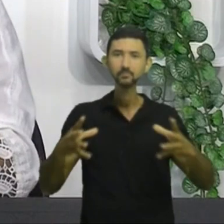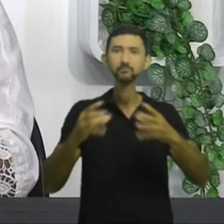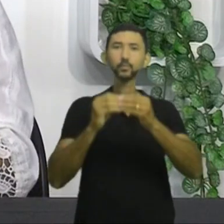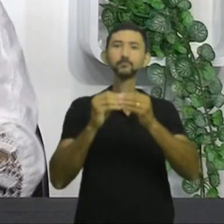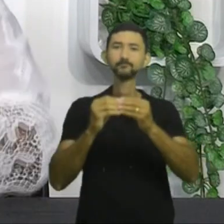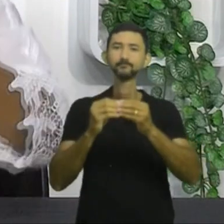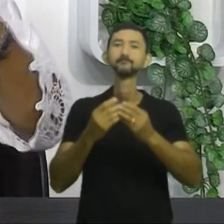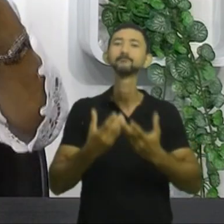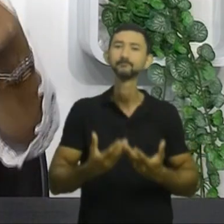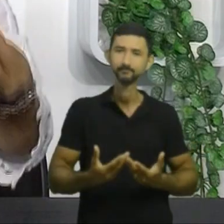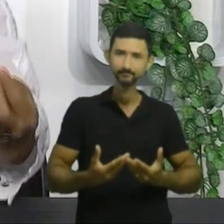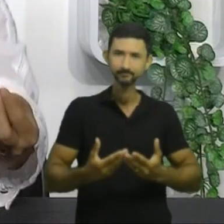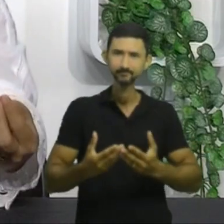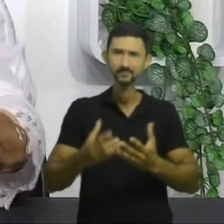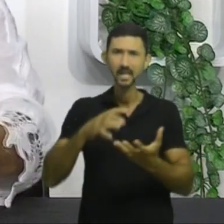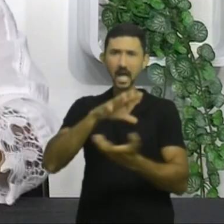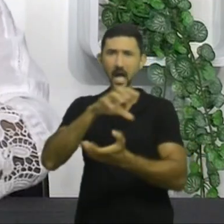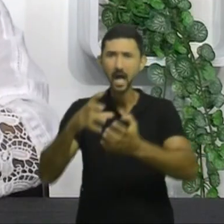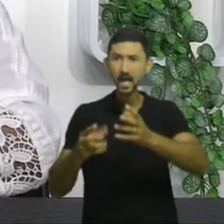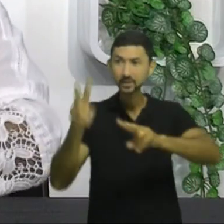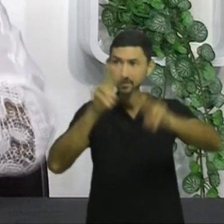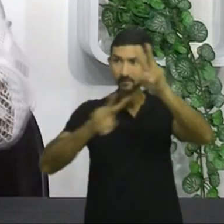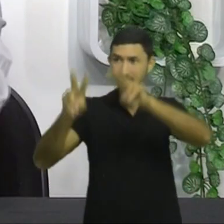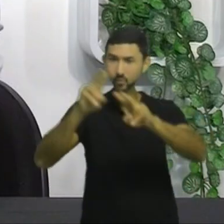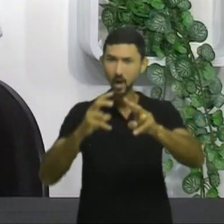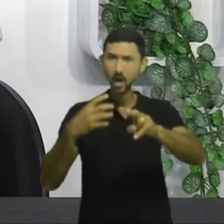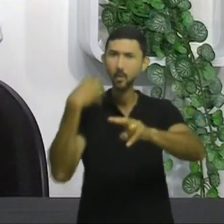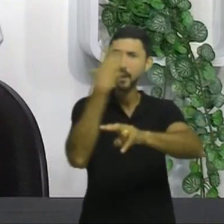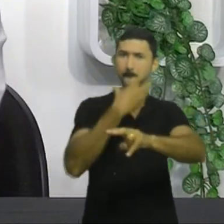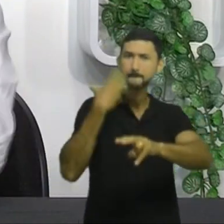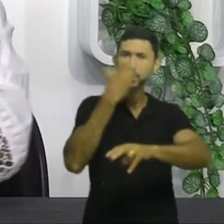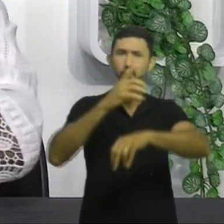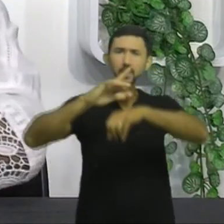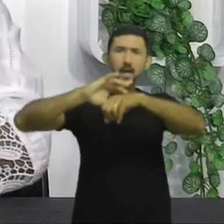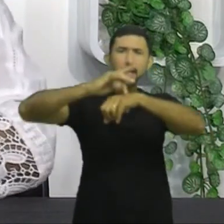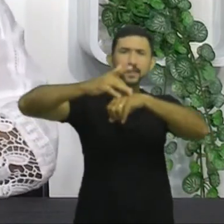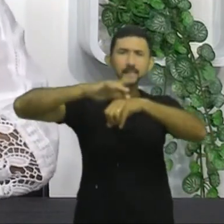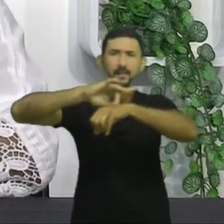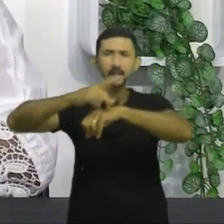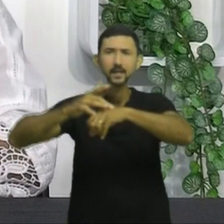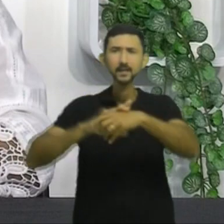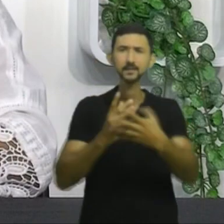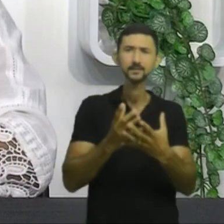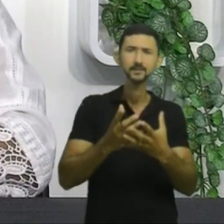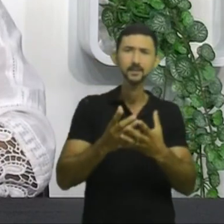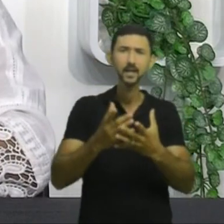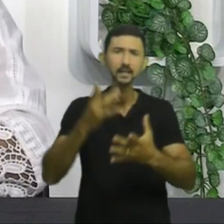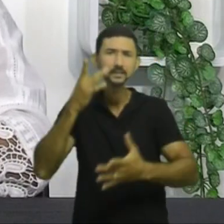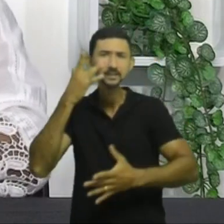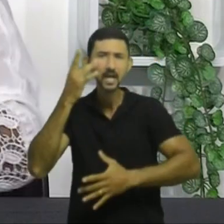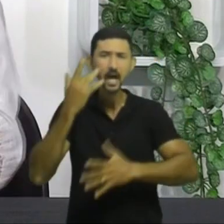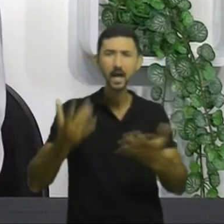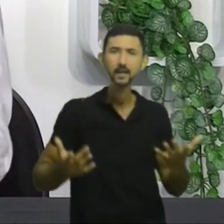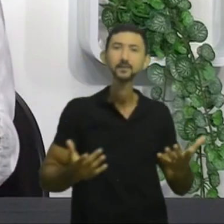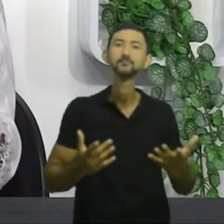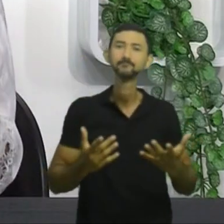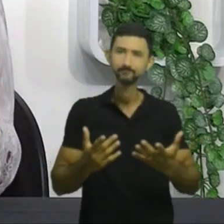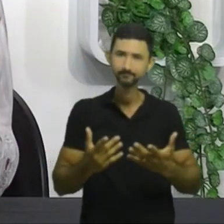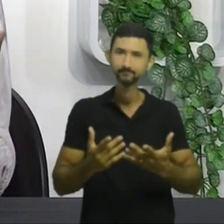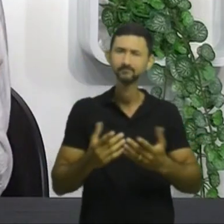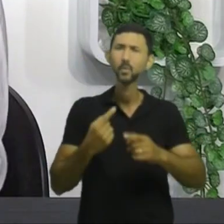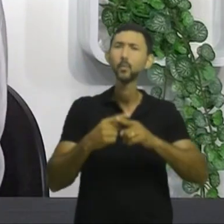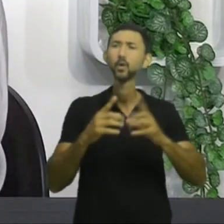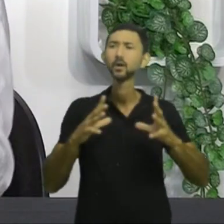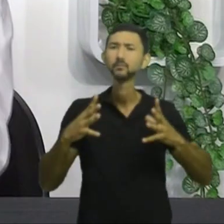uma na outra. As artes visuais, a música, a dança, as artes cênicas. Não é? Por quê? Porque nós somos